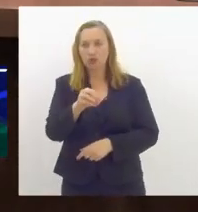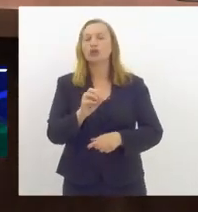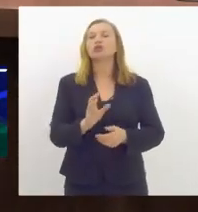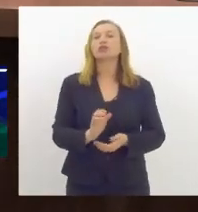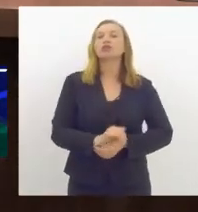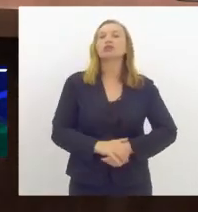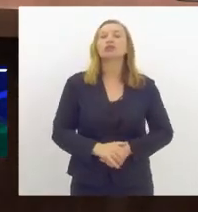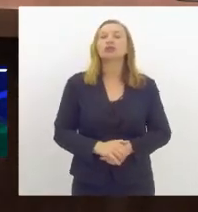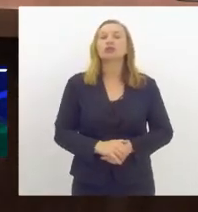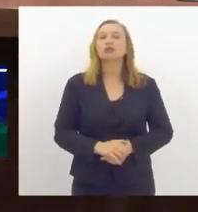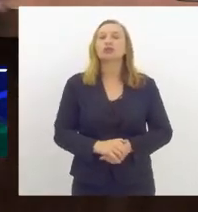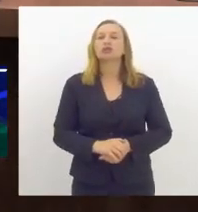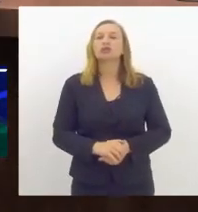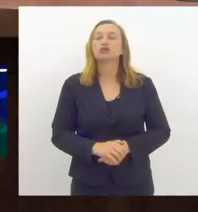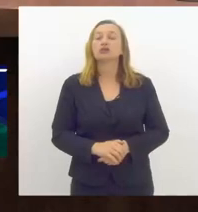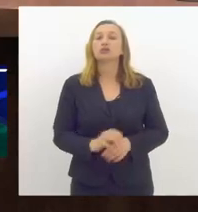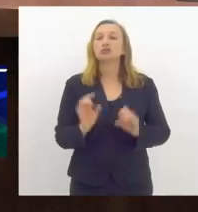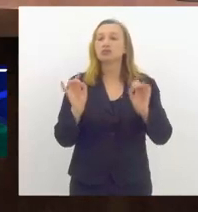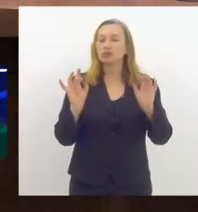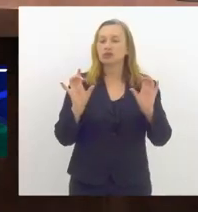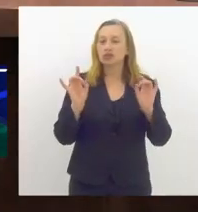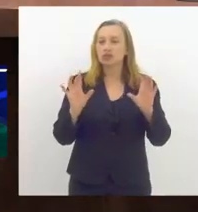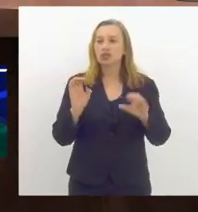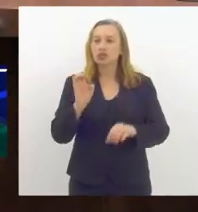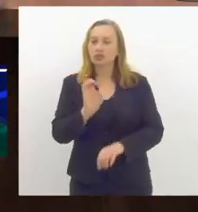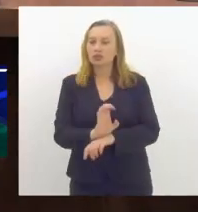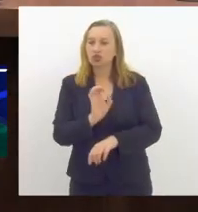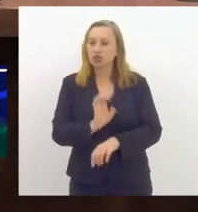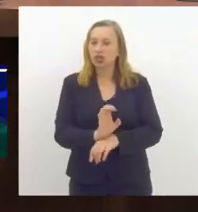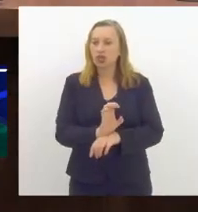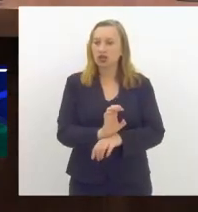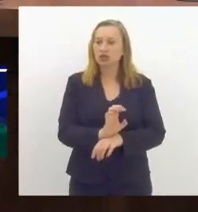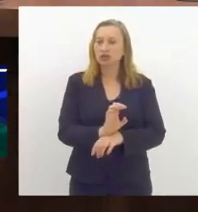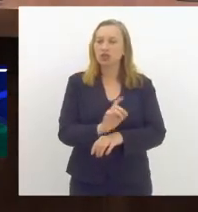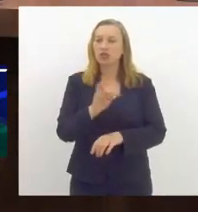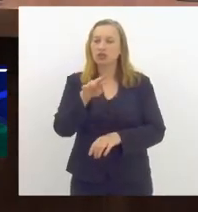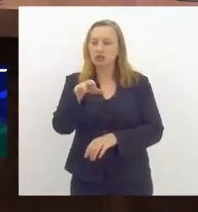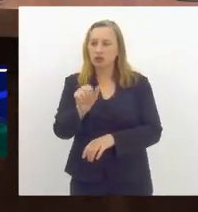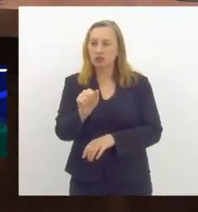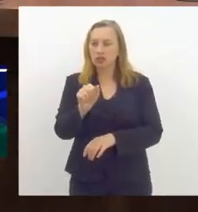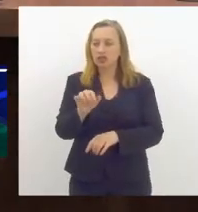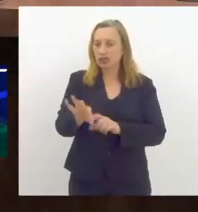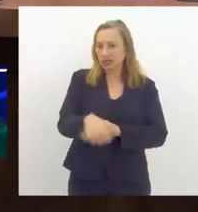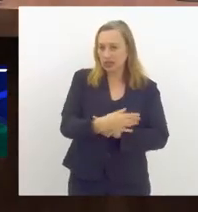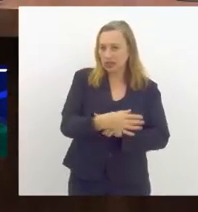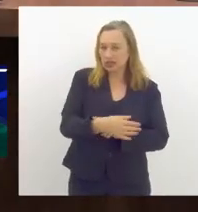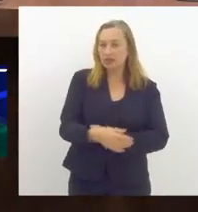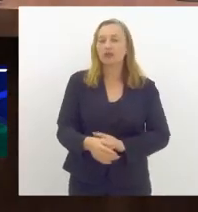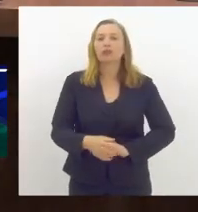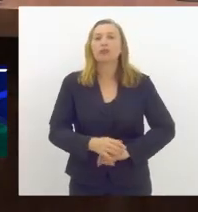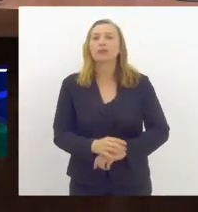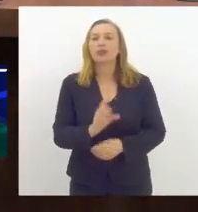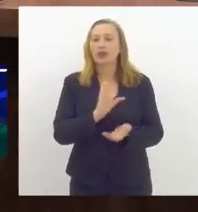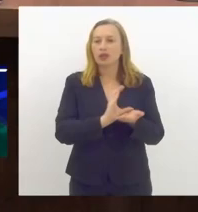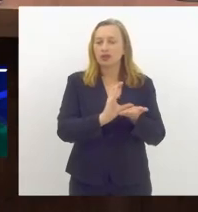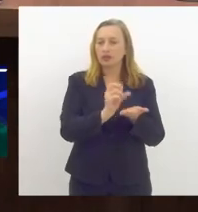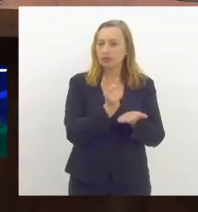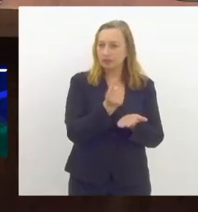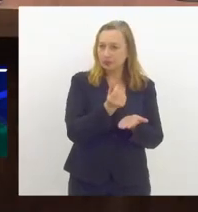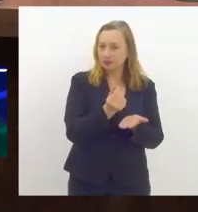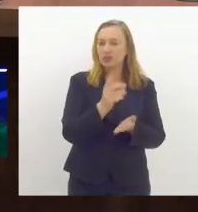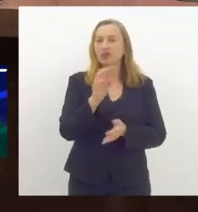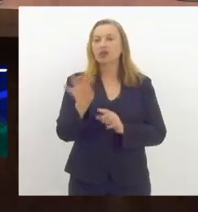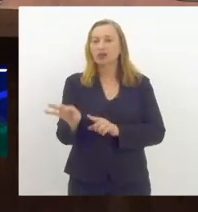fomento do Estado exclusiva para aquisição de frota de táxi para além do benefício aos